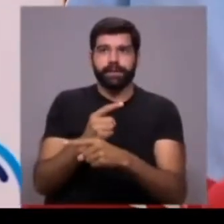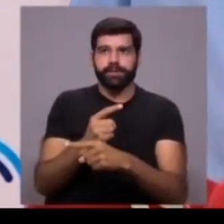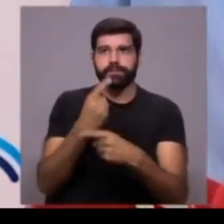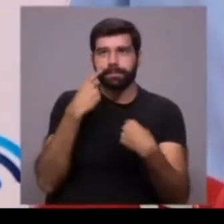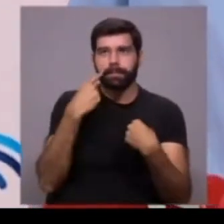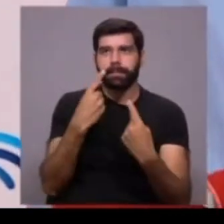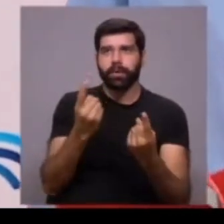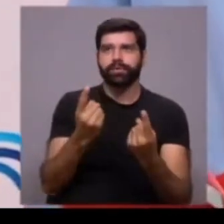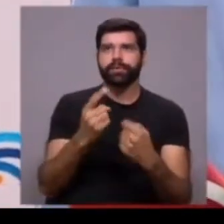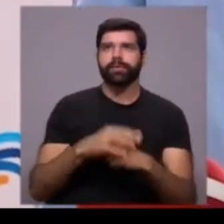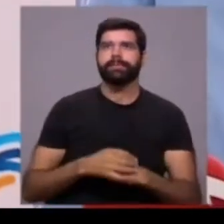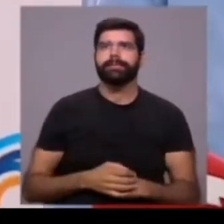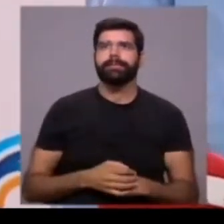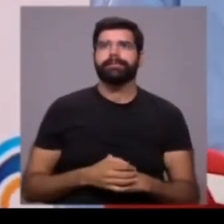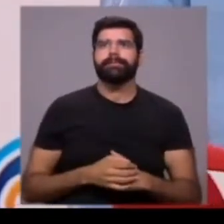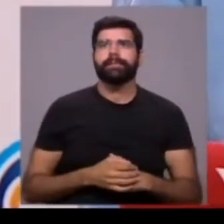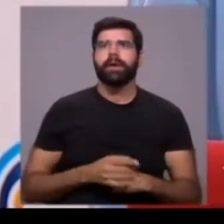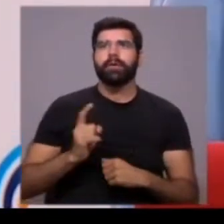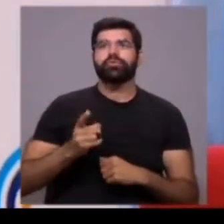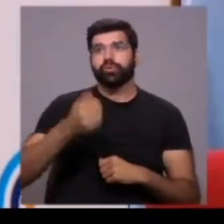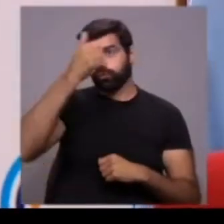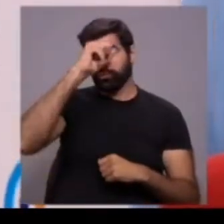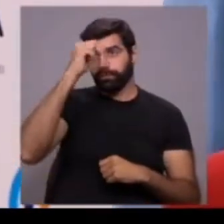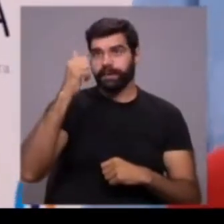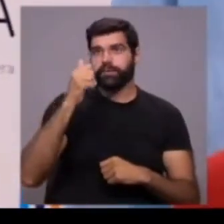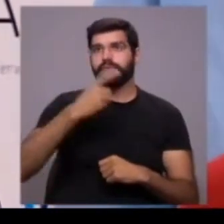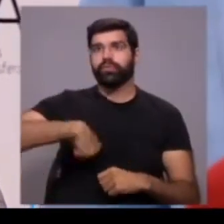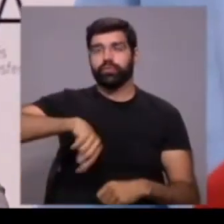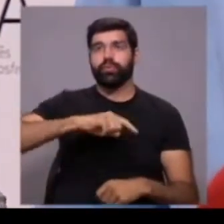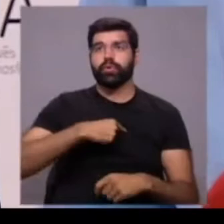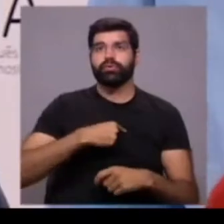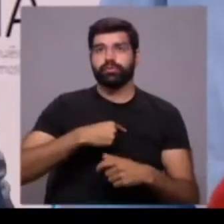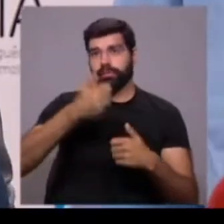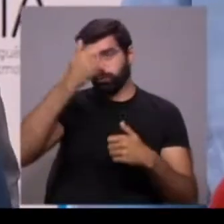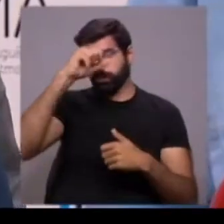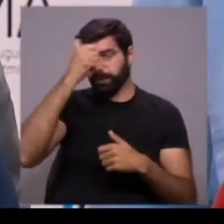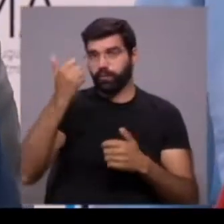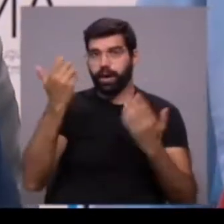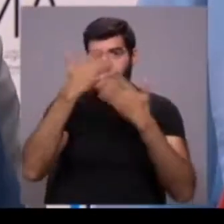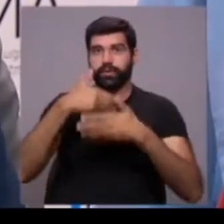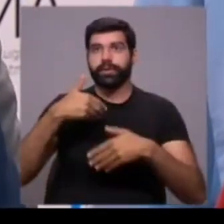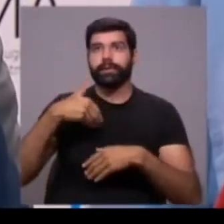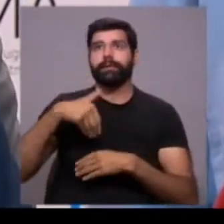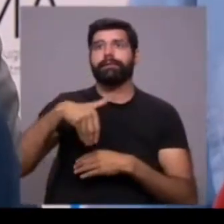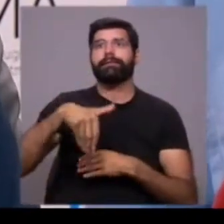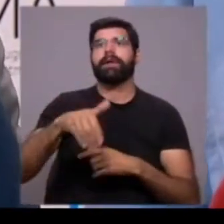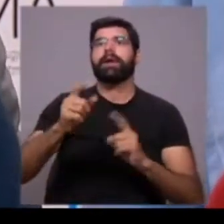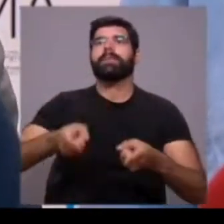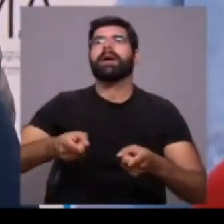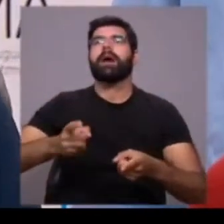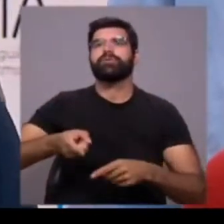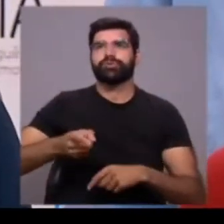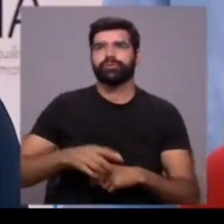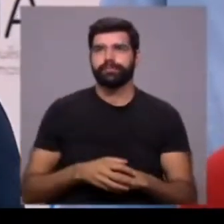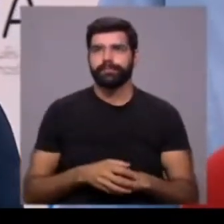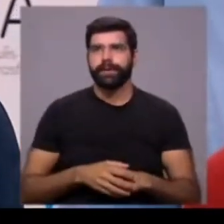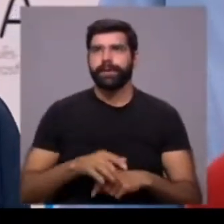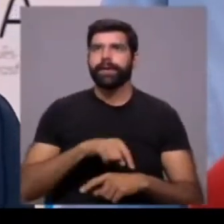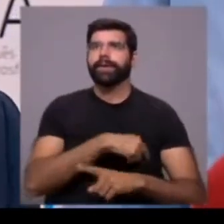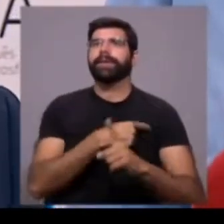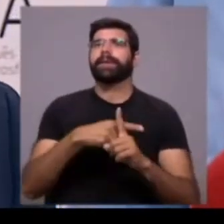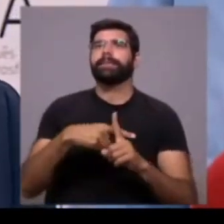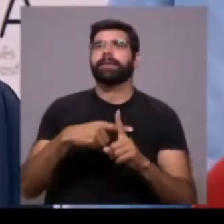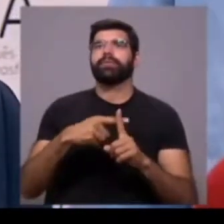que a partir de domingo vamos começar domingo à noite Vamos começar a ter temperaturas menos